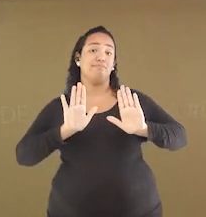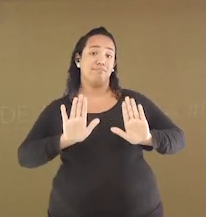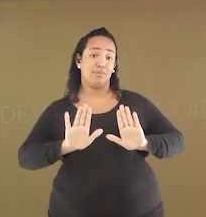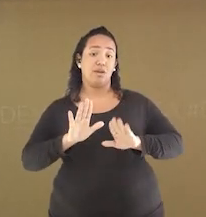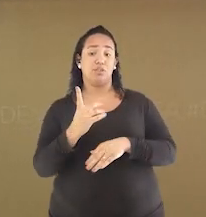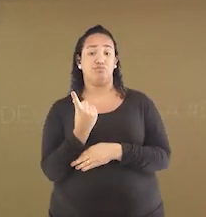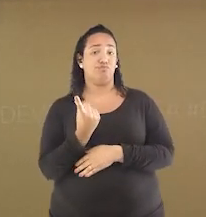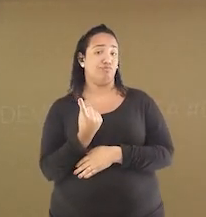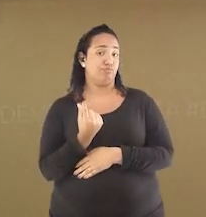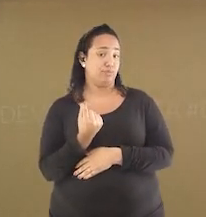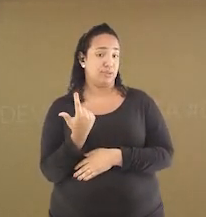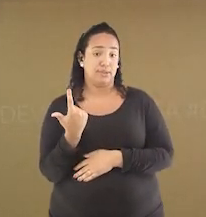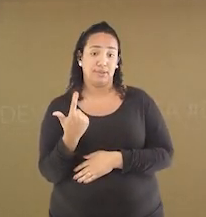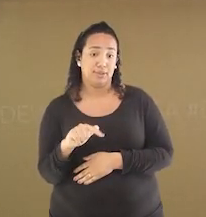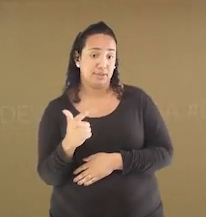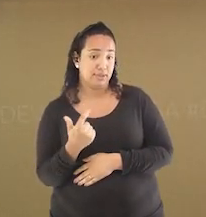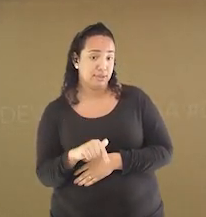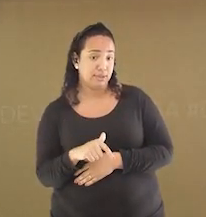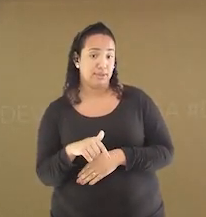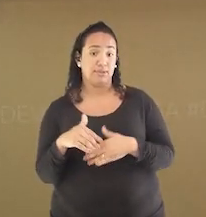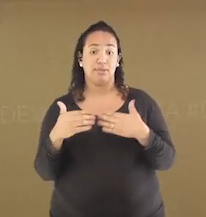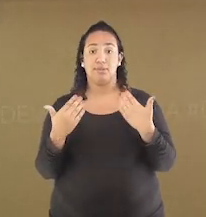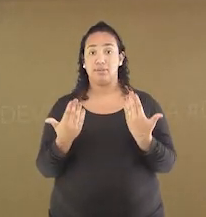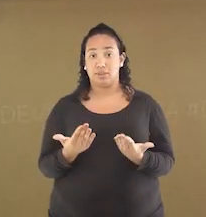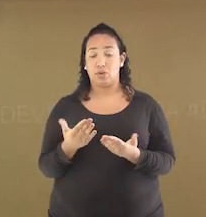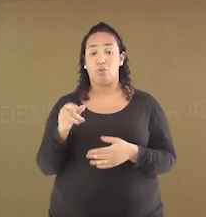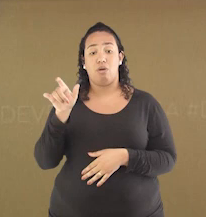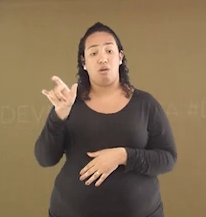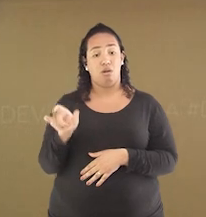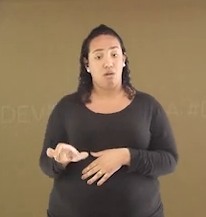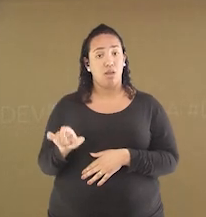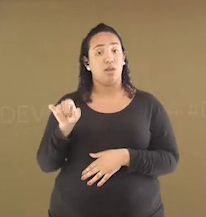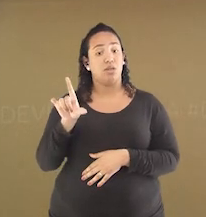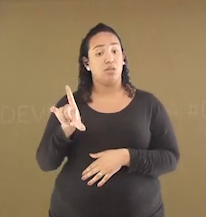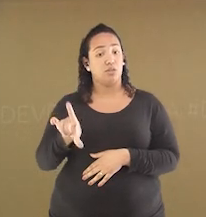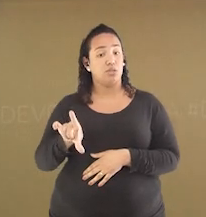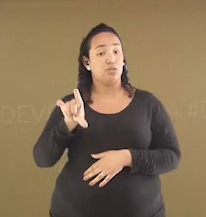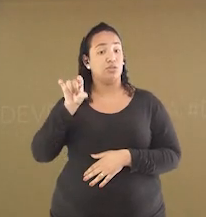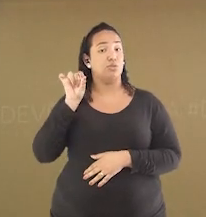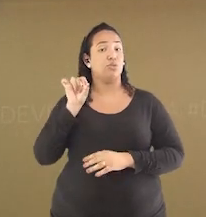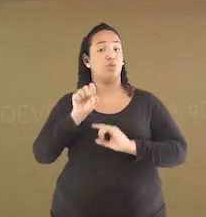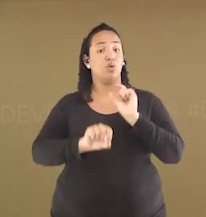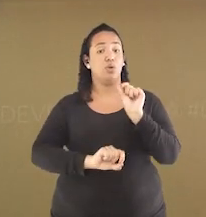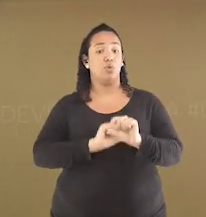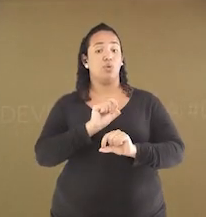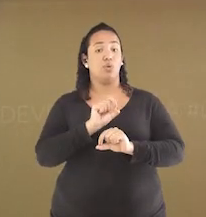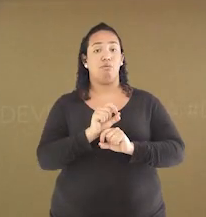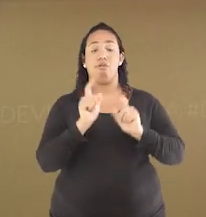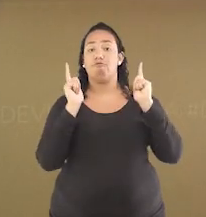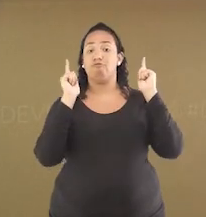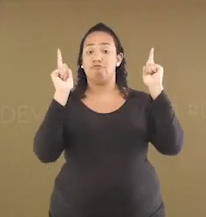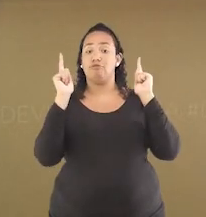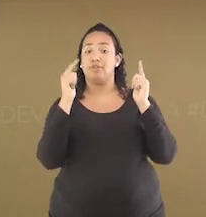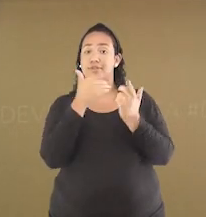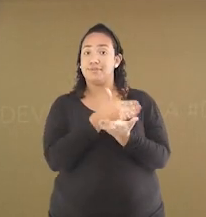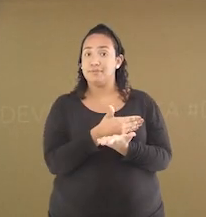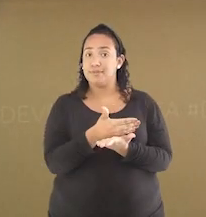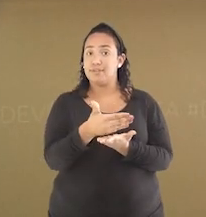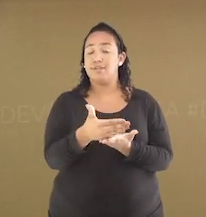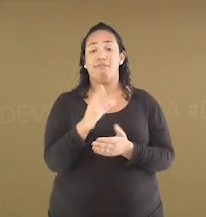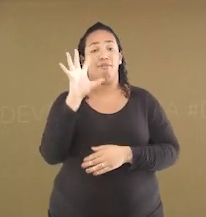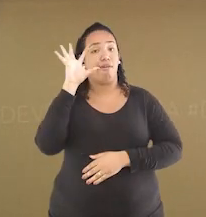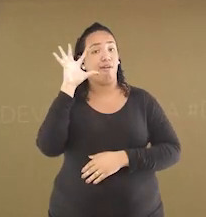da grana curta, os Heffley decidiram ir fundo na aventura e